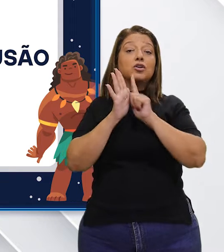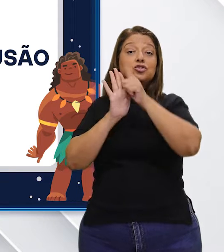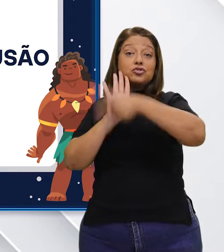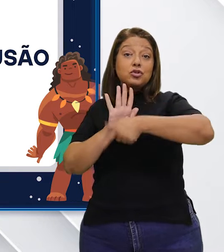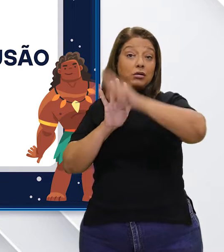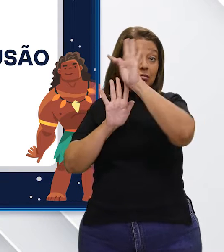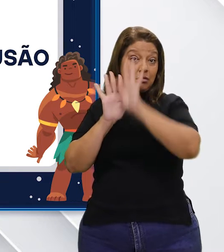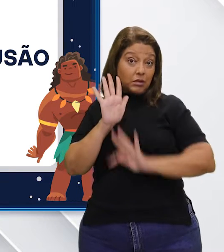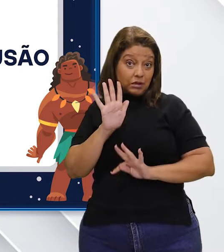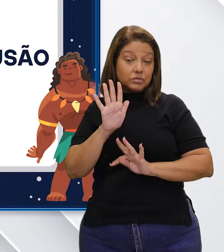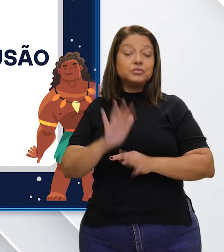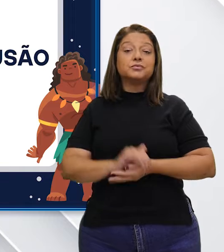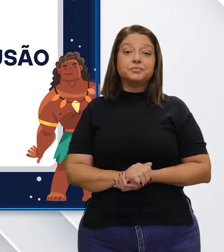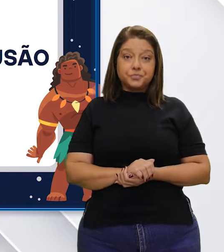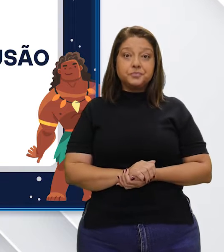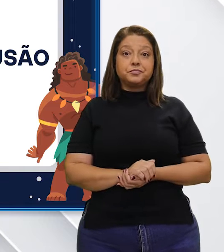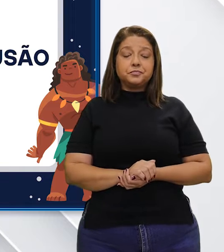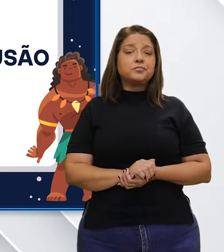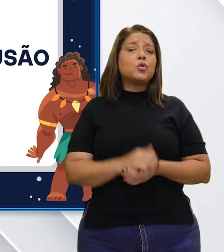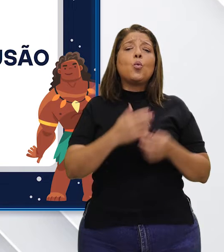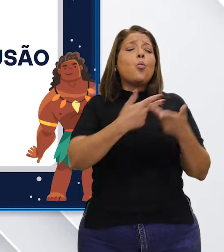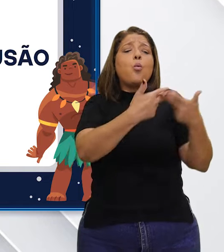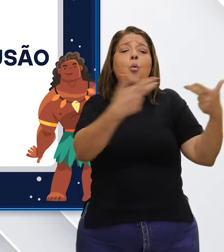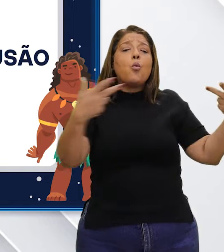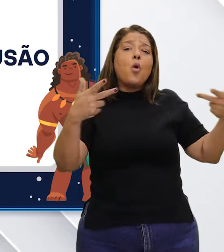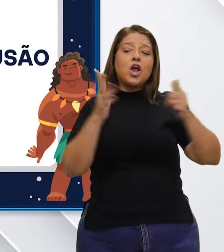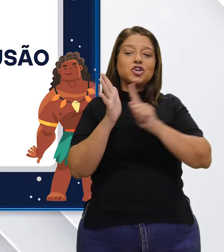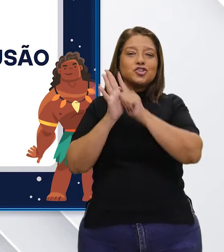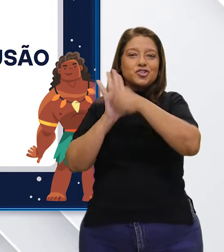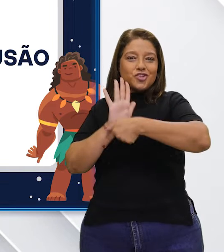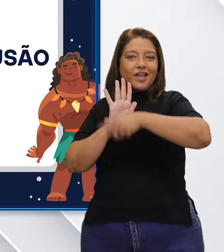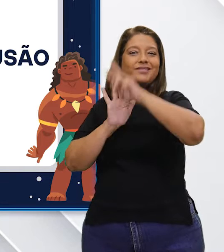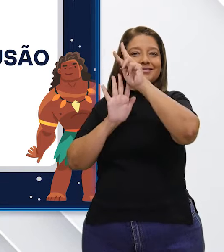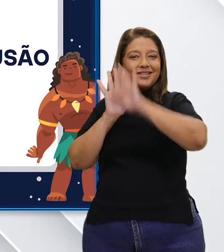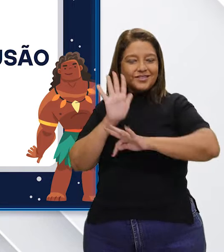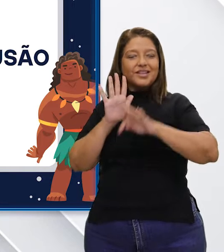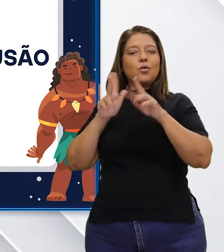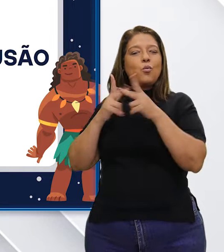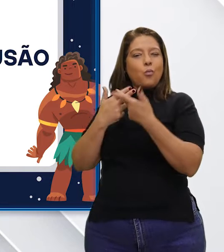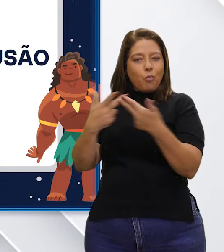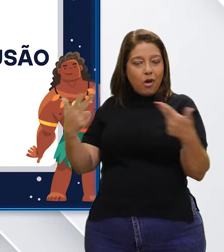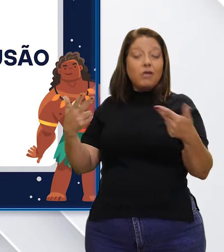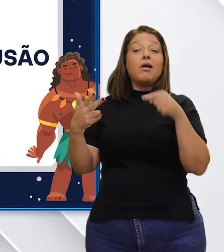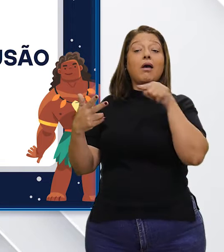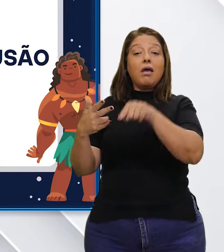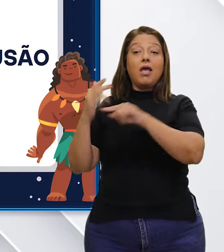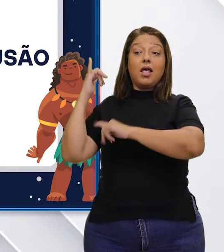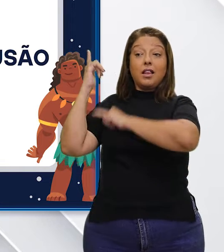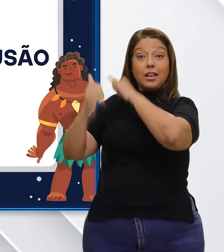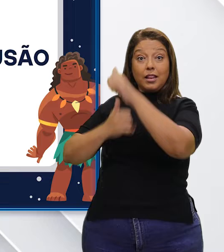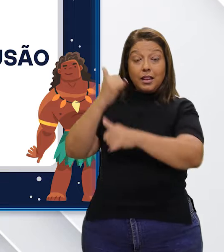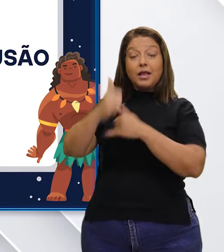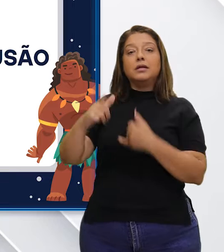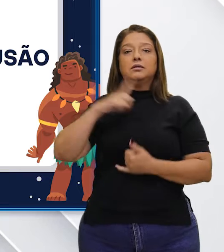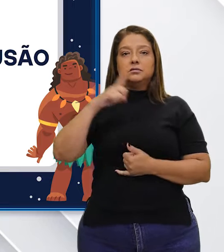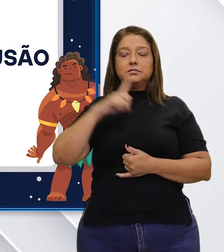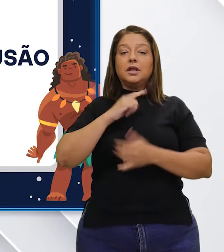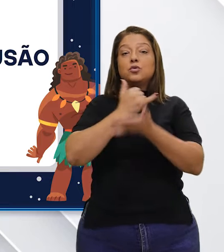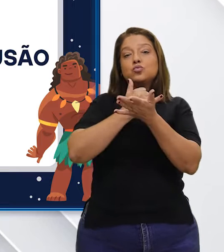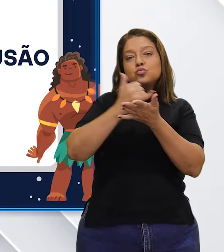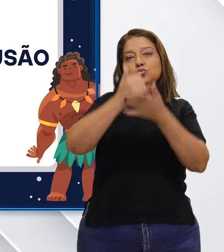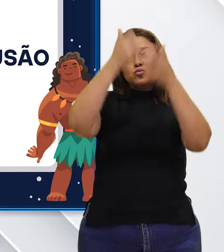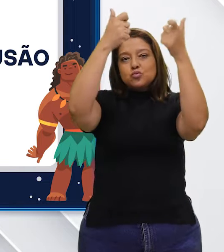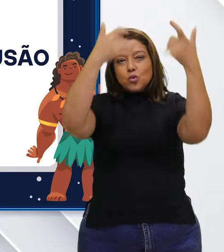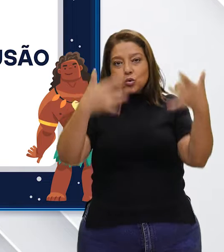estrutura deste gênero textual? Como qualquer outro gênero textual, a lenda possui